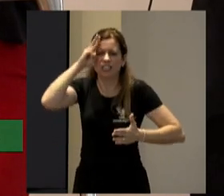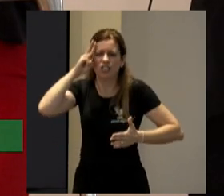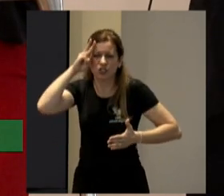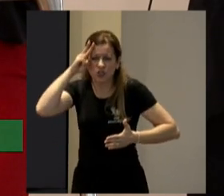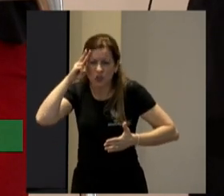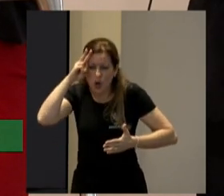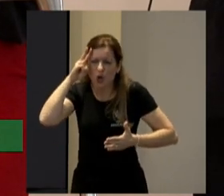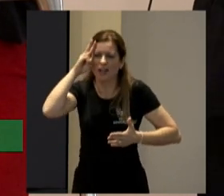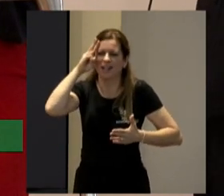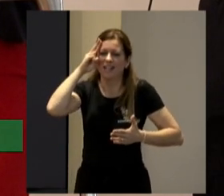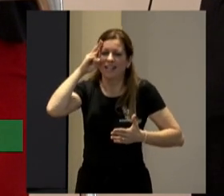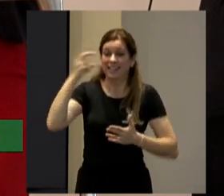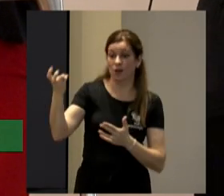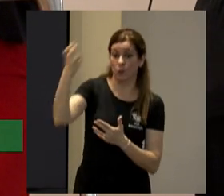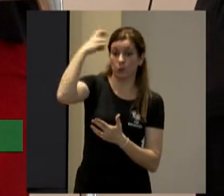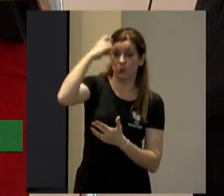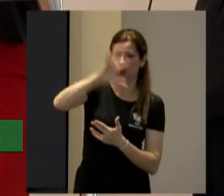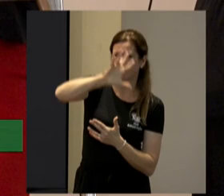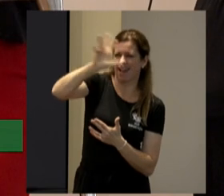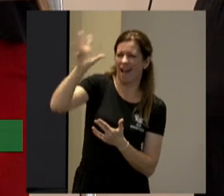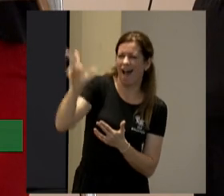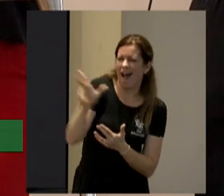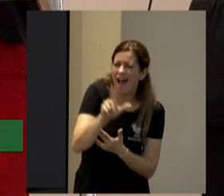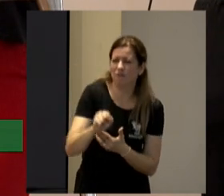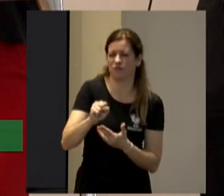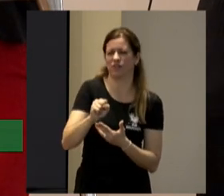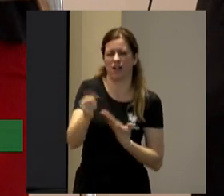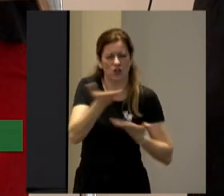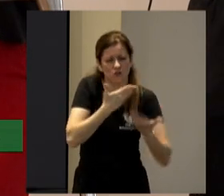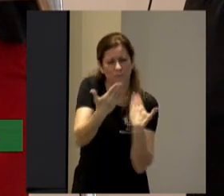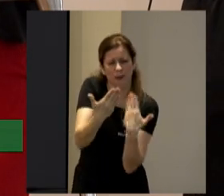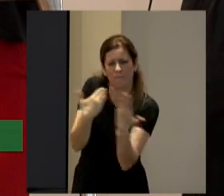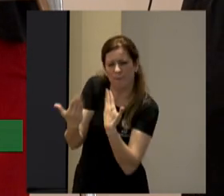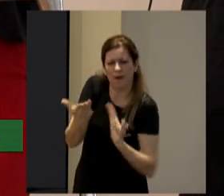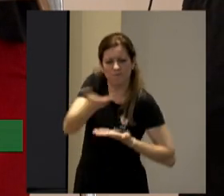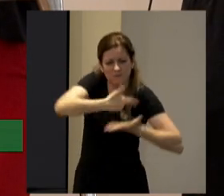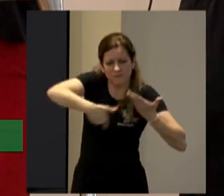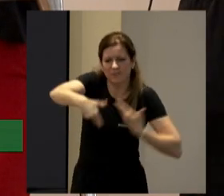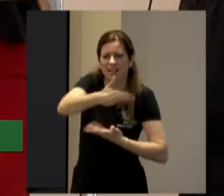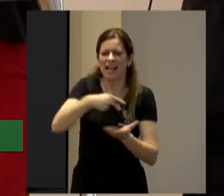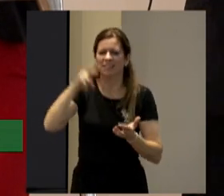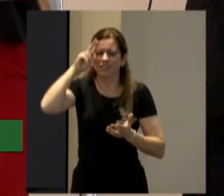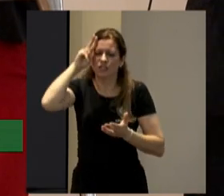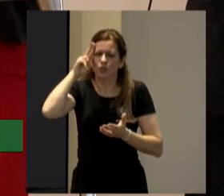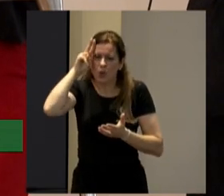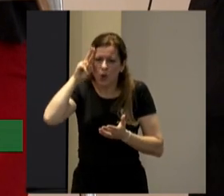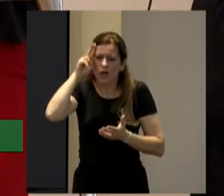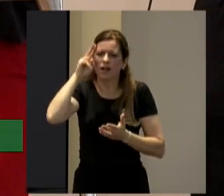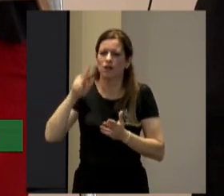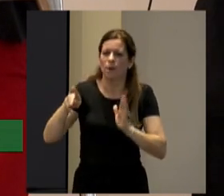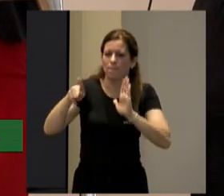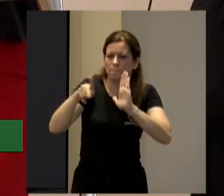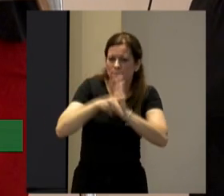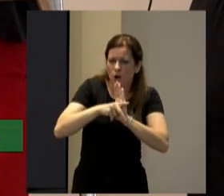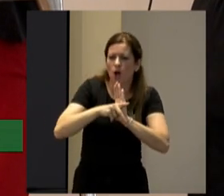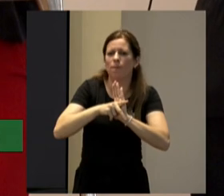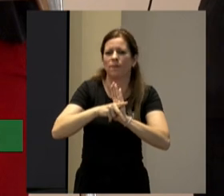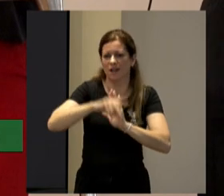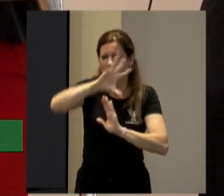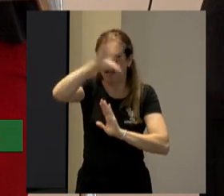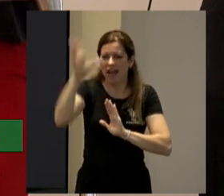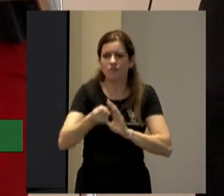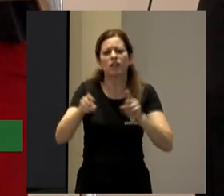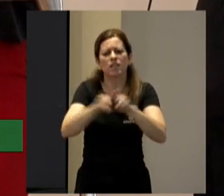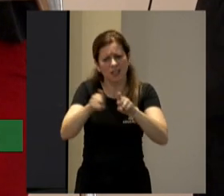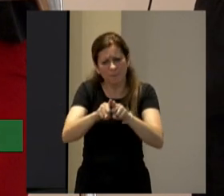e afro-brasileira. Que quando eu deixo de contar essa história, é a história também da população branca que não está sendo